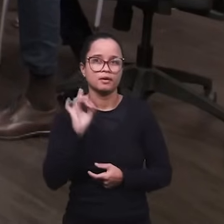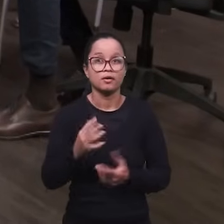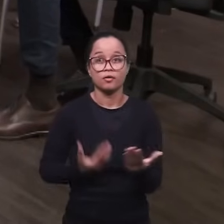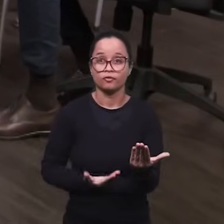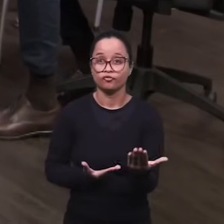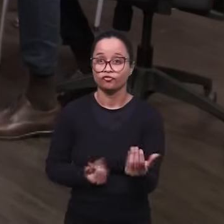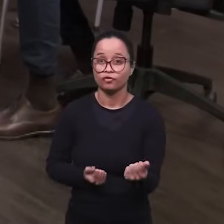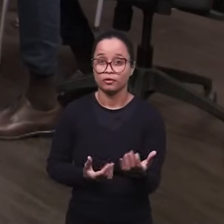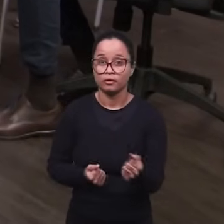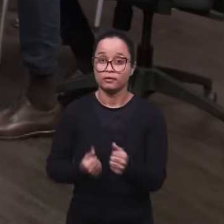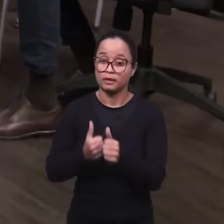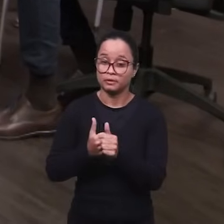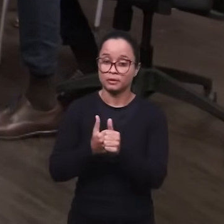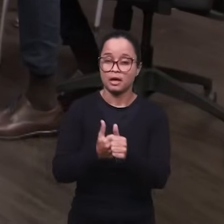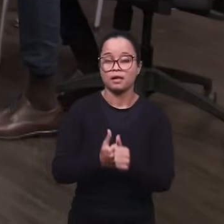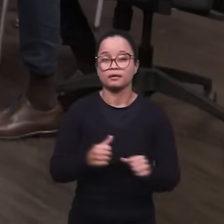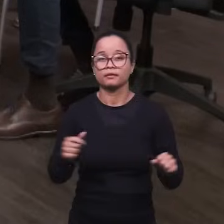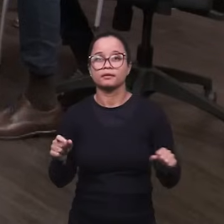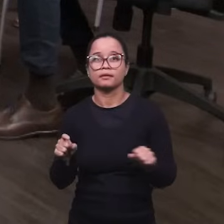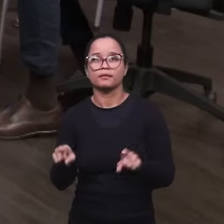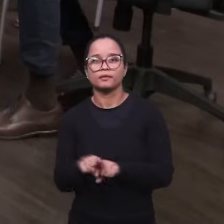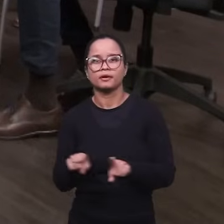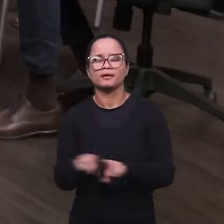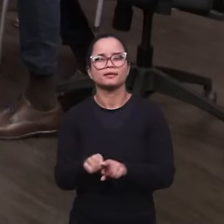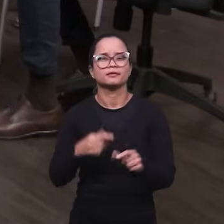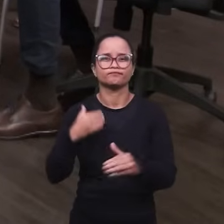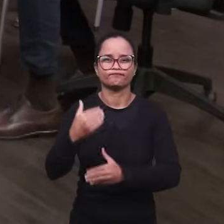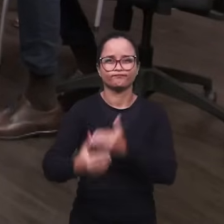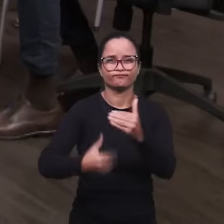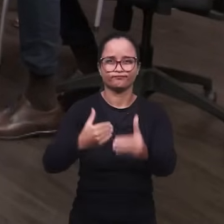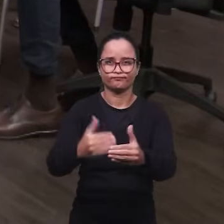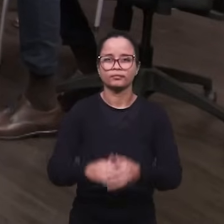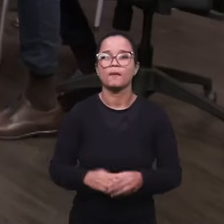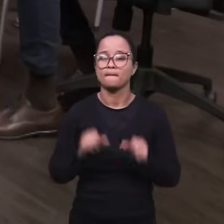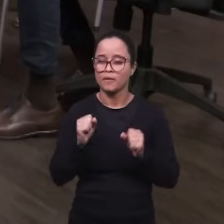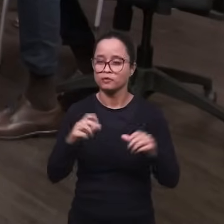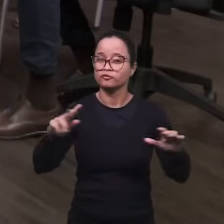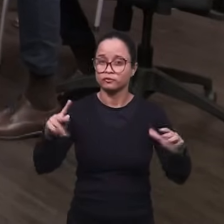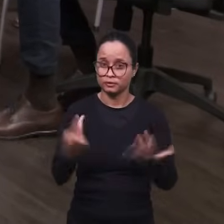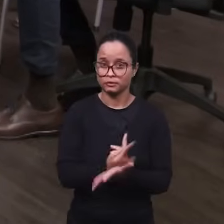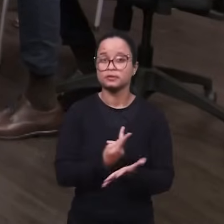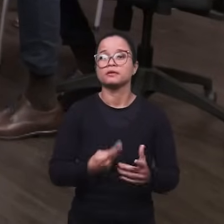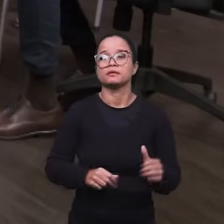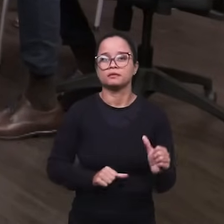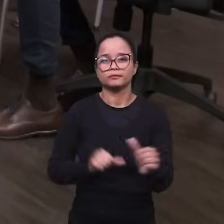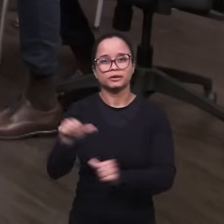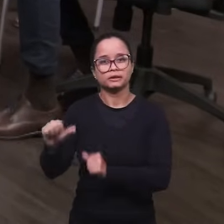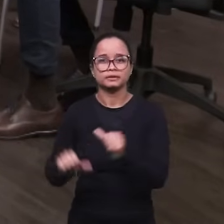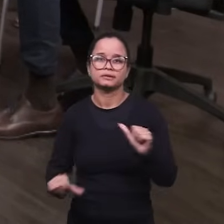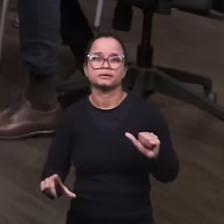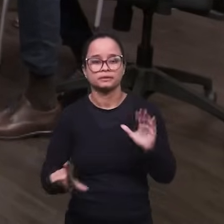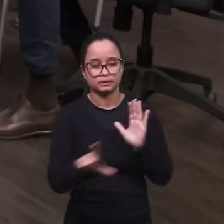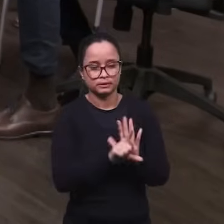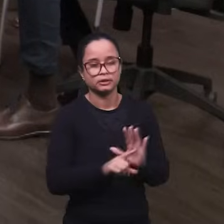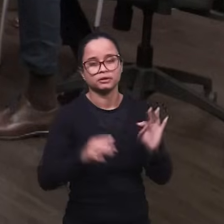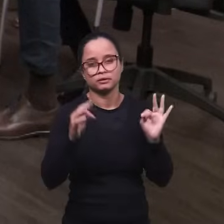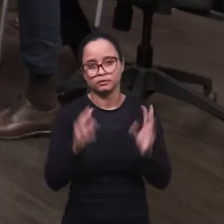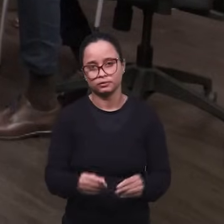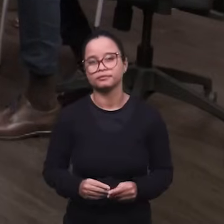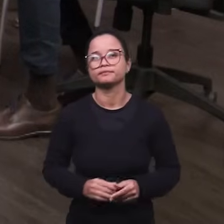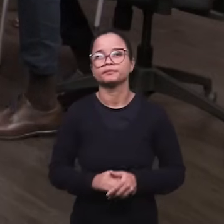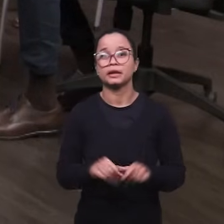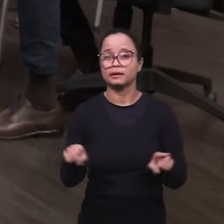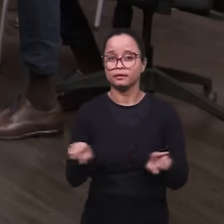o jovem já vai acompanhando e, eventualmente, no processo podem acontecer mudanças na legislação, adequações e tudo